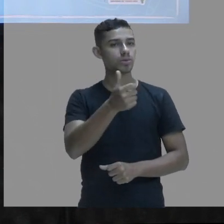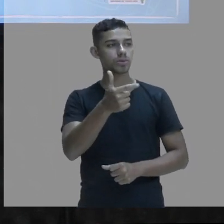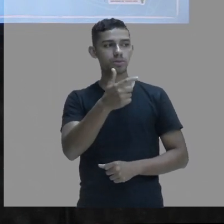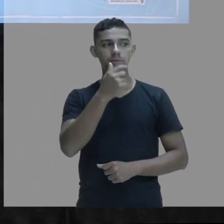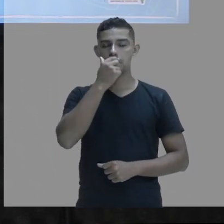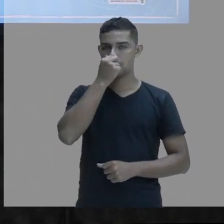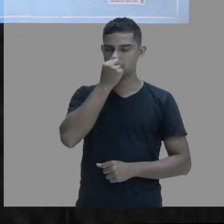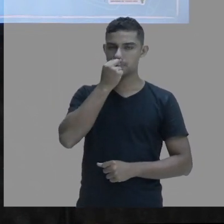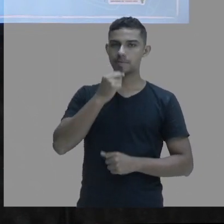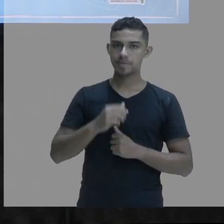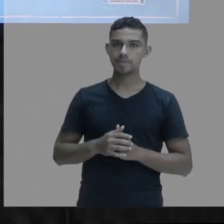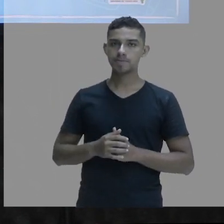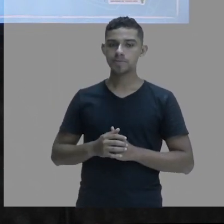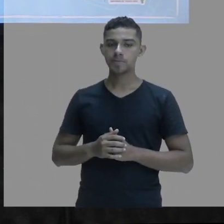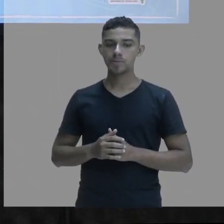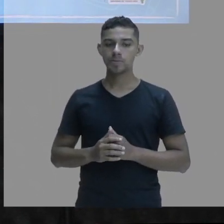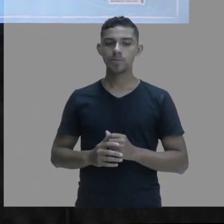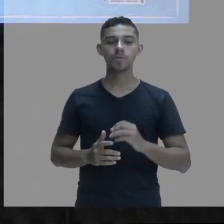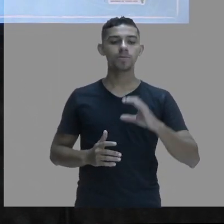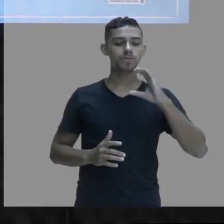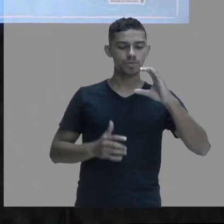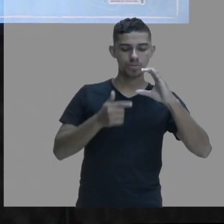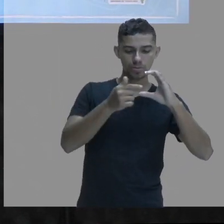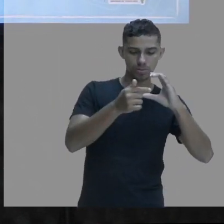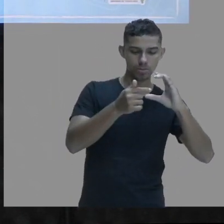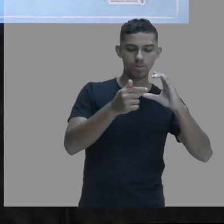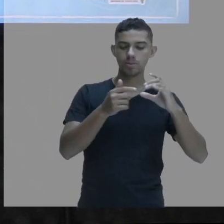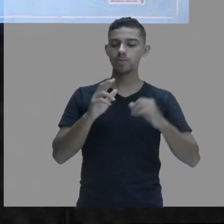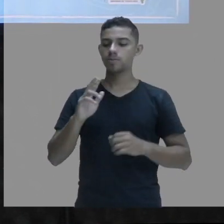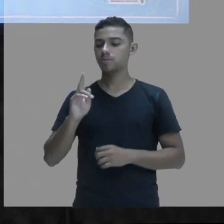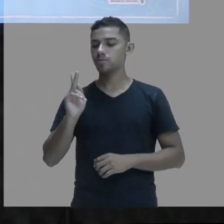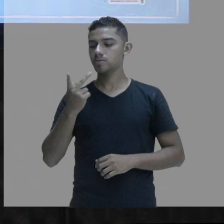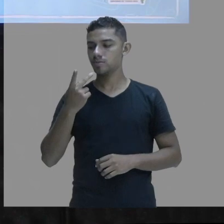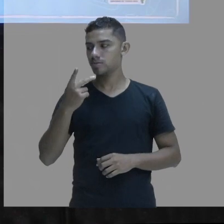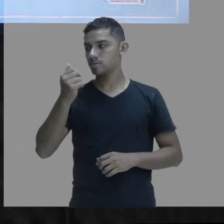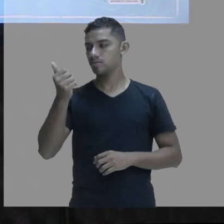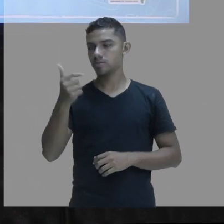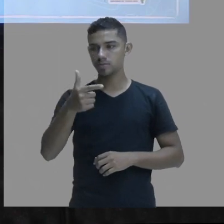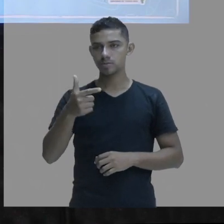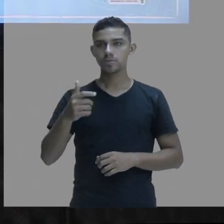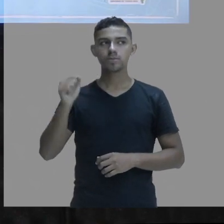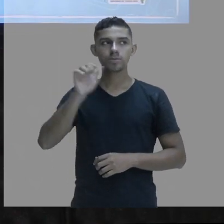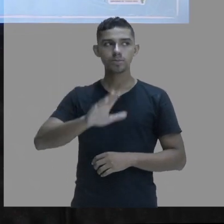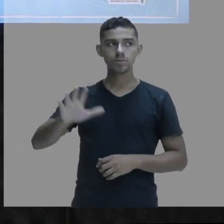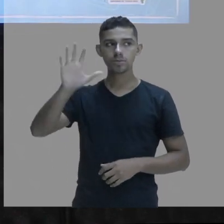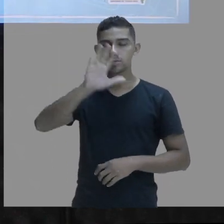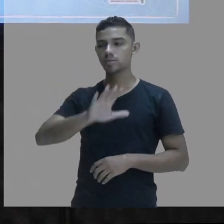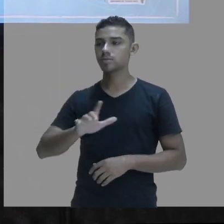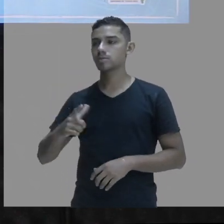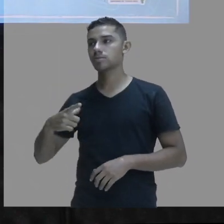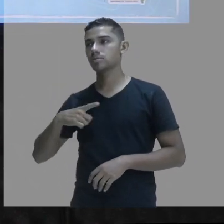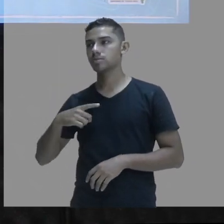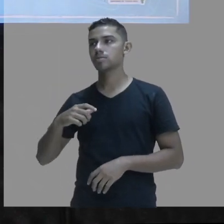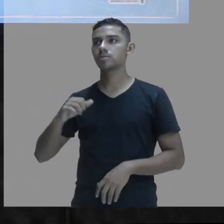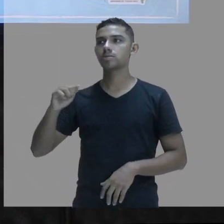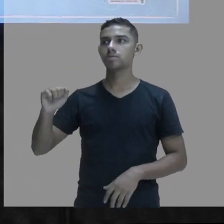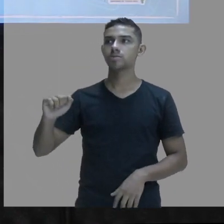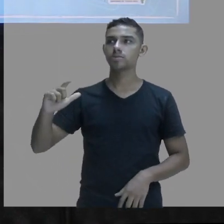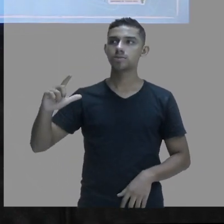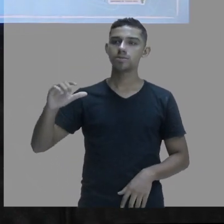alcino. Então, C7H12 é a fórmula geral de um alcino.